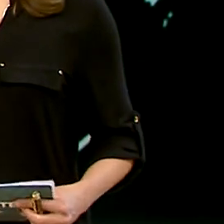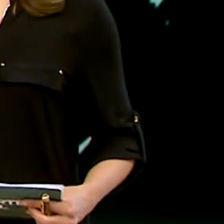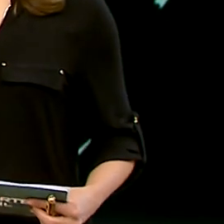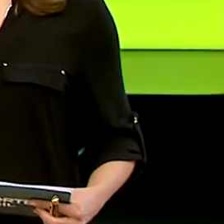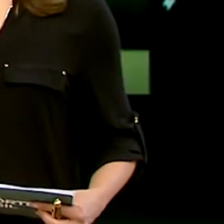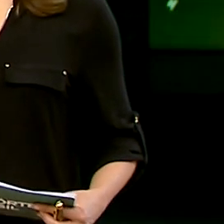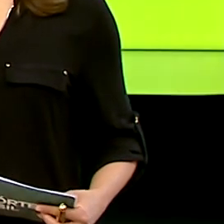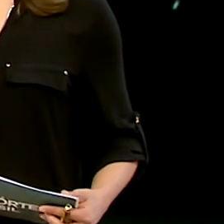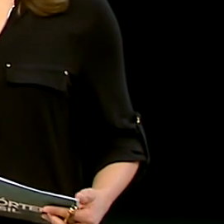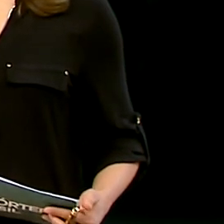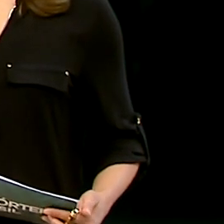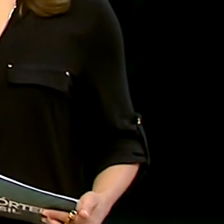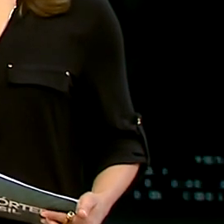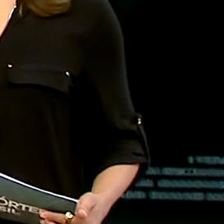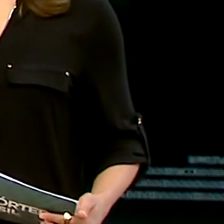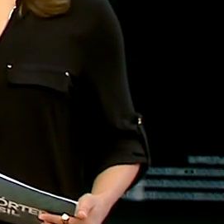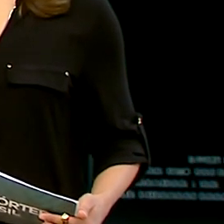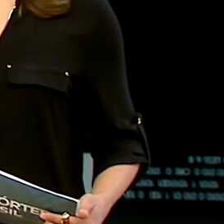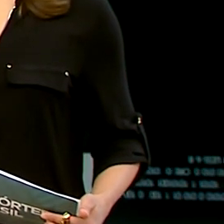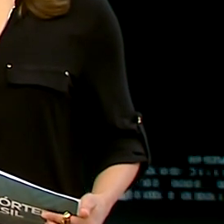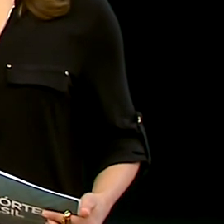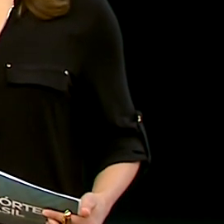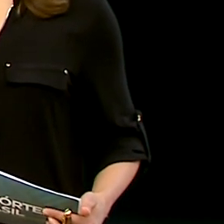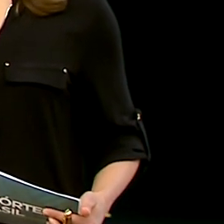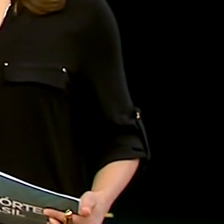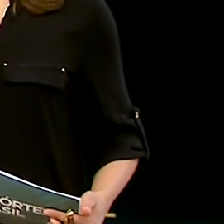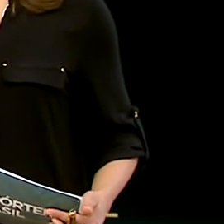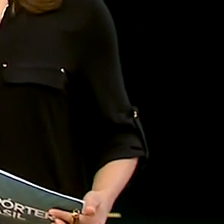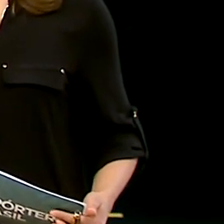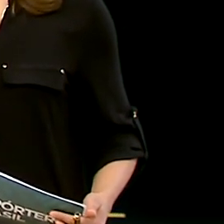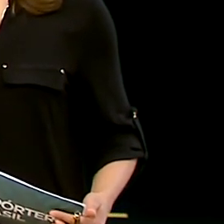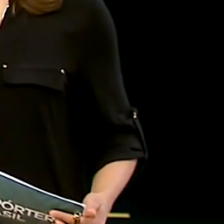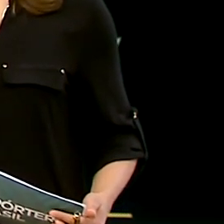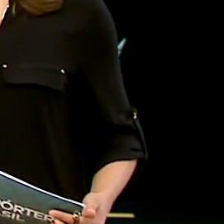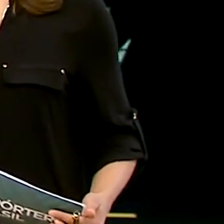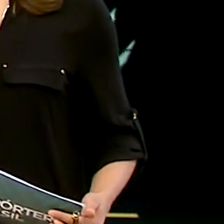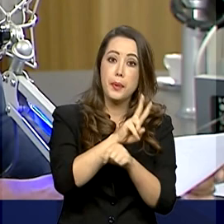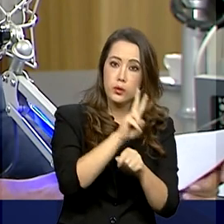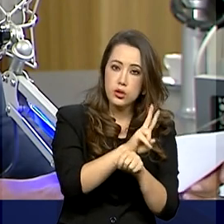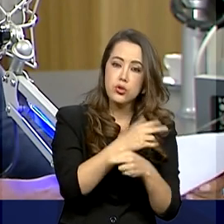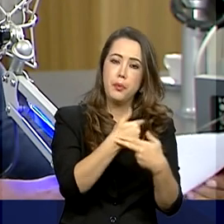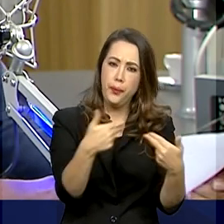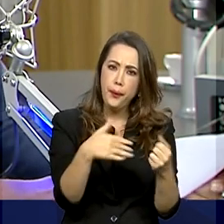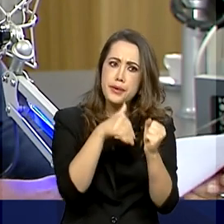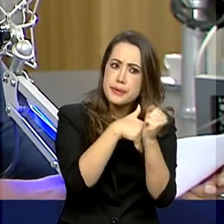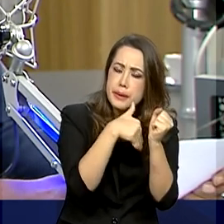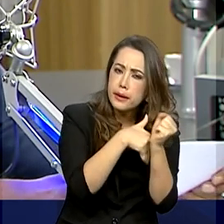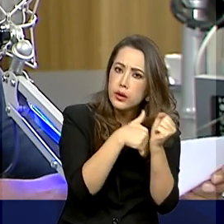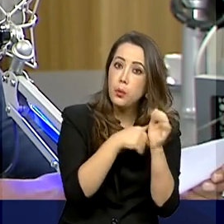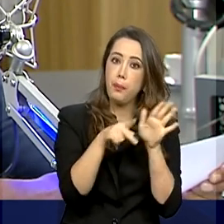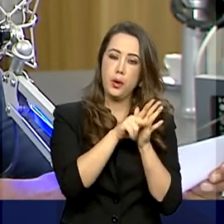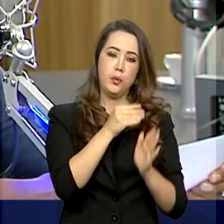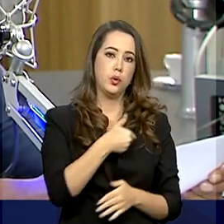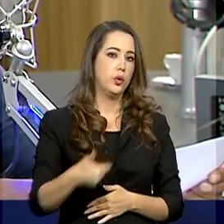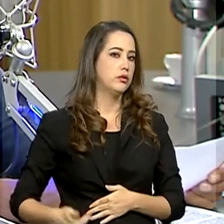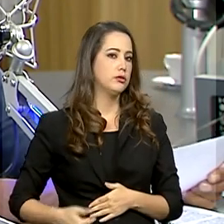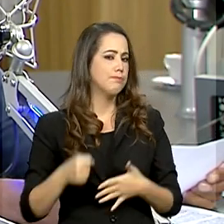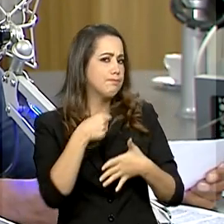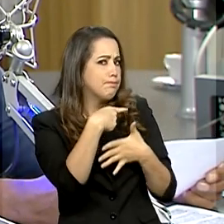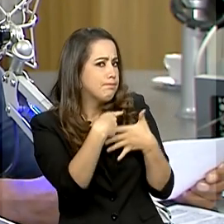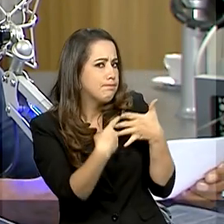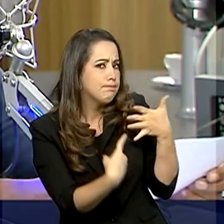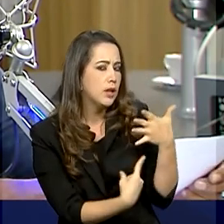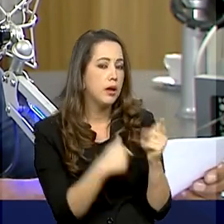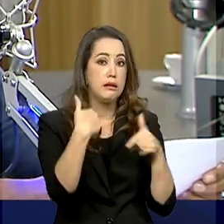são os temas essa conversa e a gente vai até lá agora para acompanhar um trecho da entrevista algumas das medidas para garantir